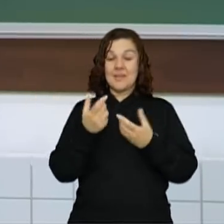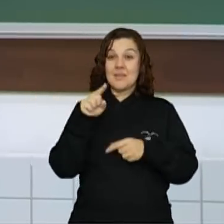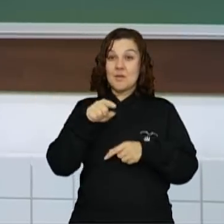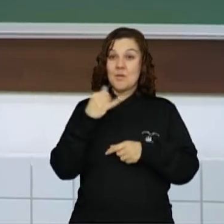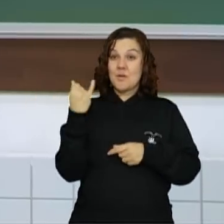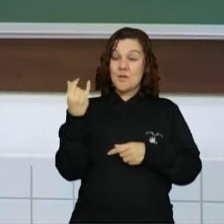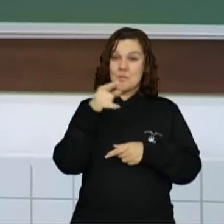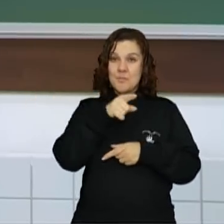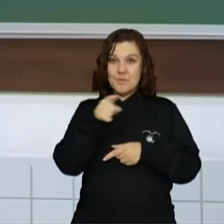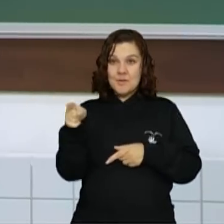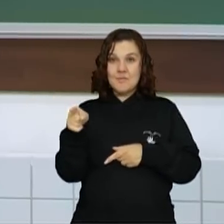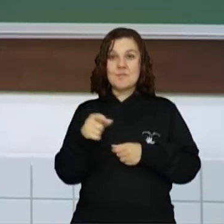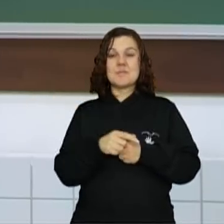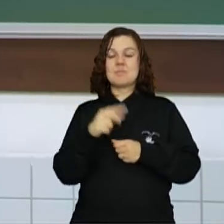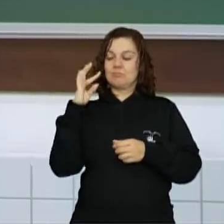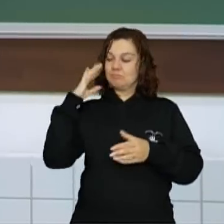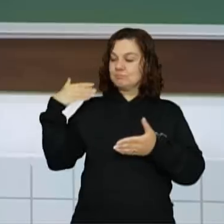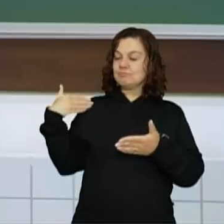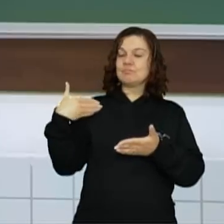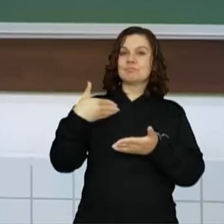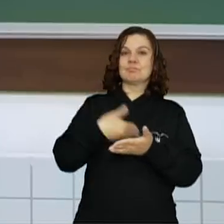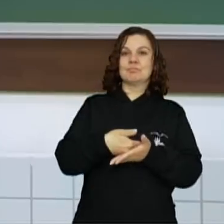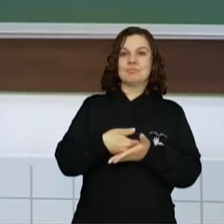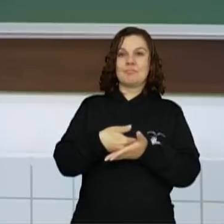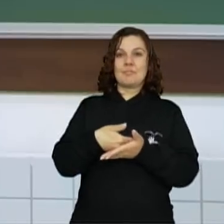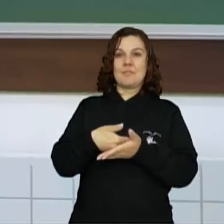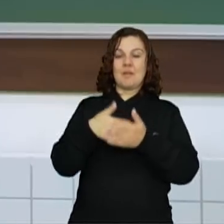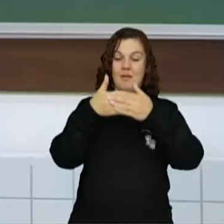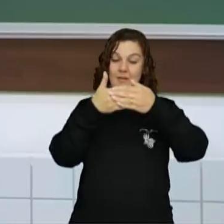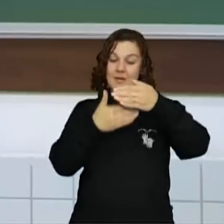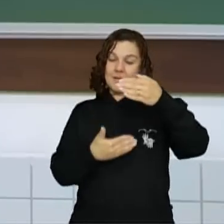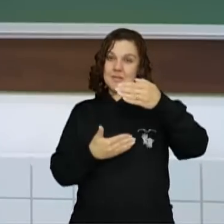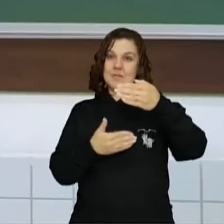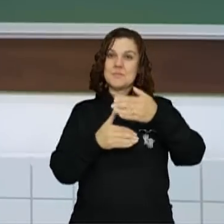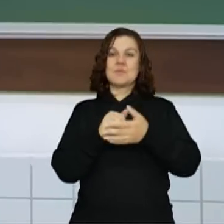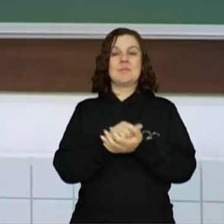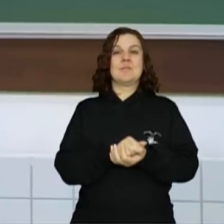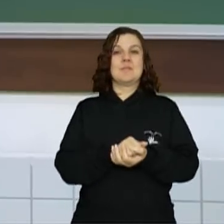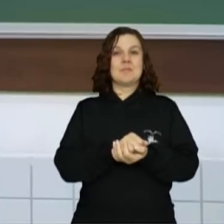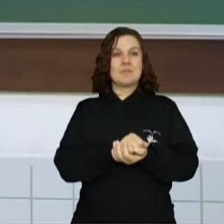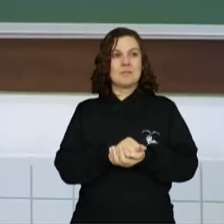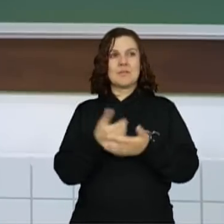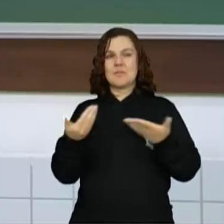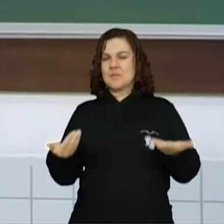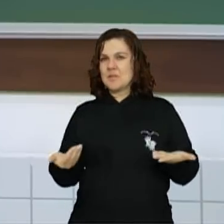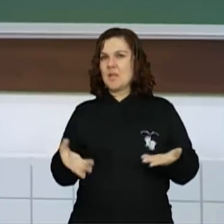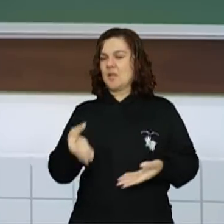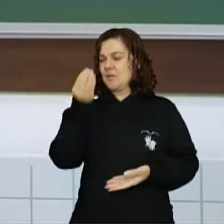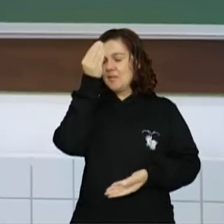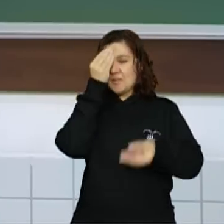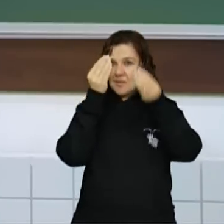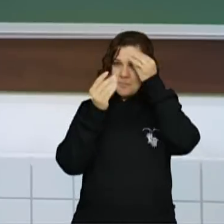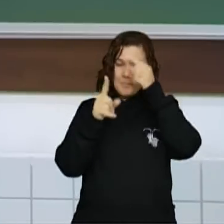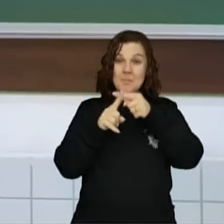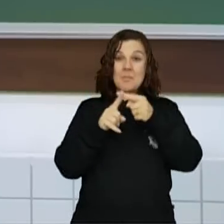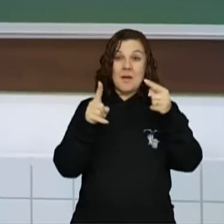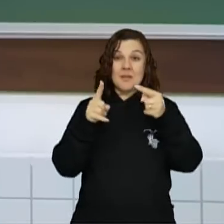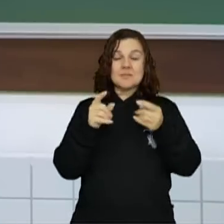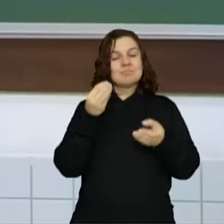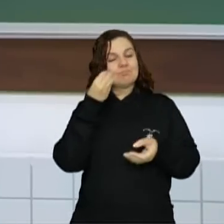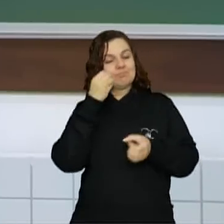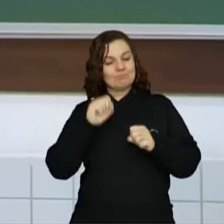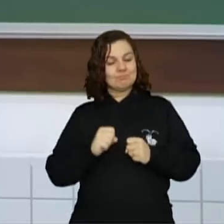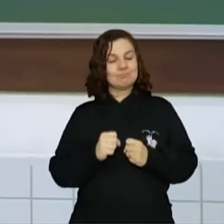muito importante vocês retomarem lá a listinha dos advérbios, não memorizar,